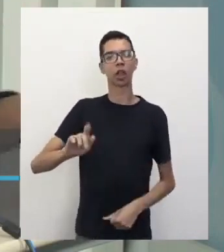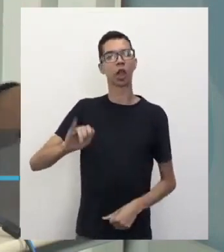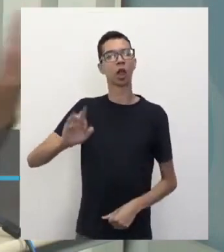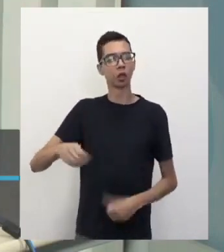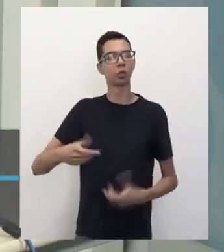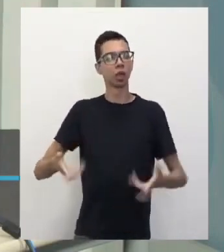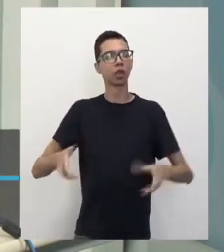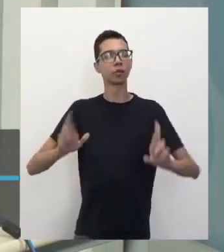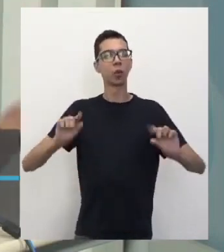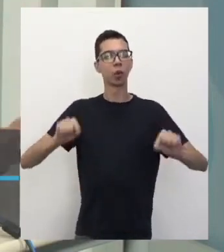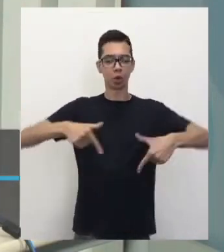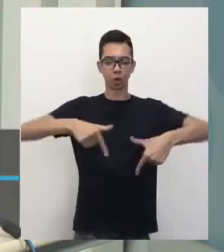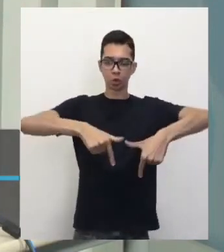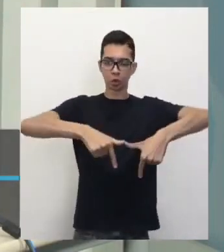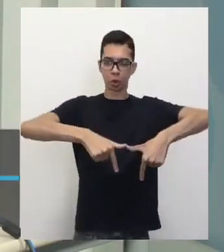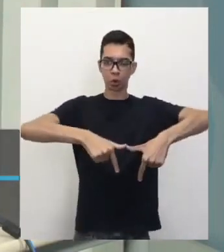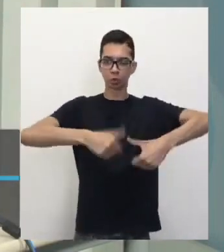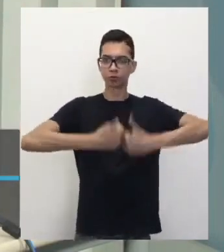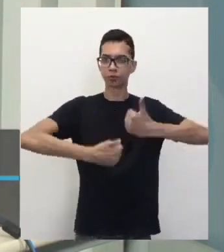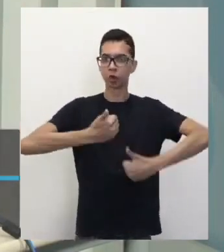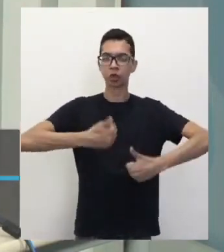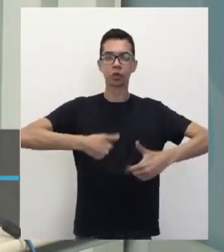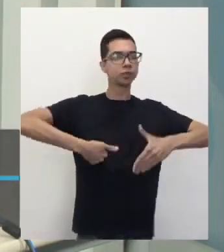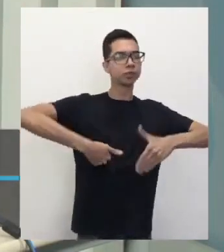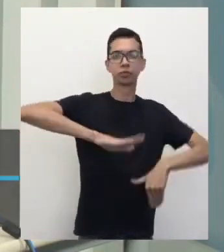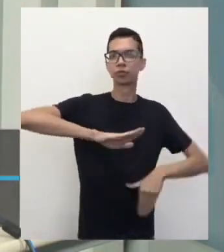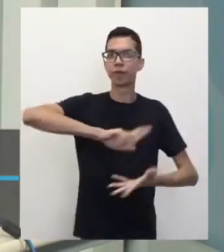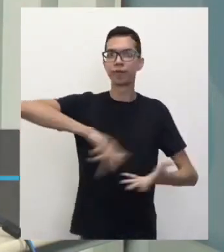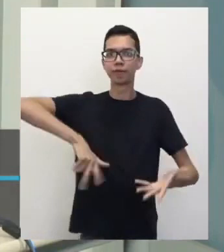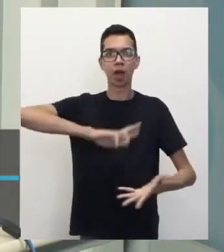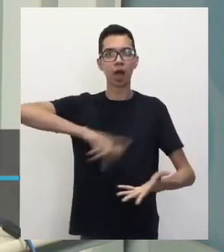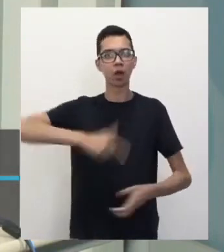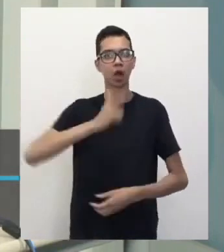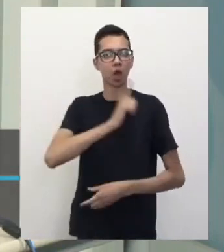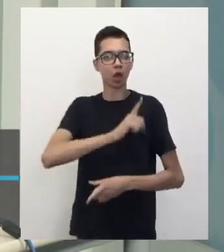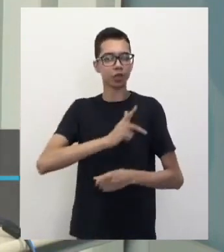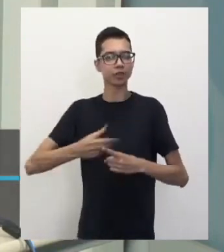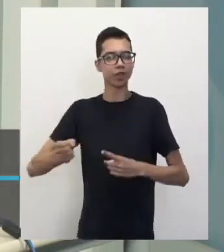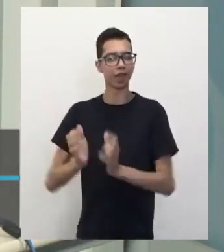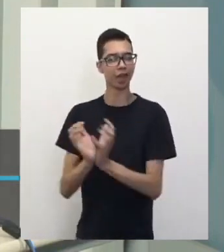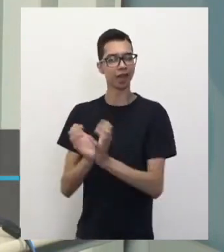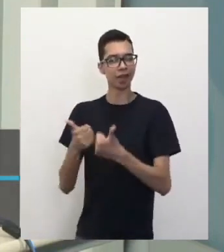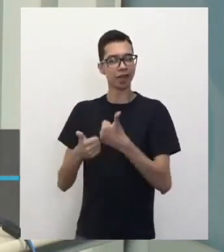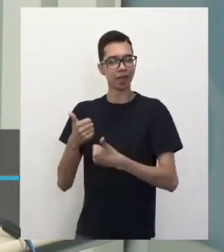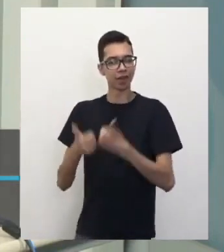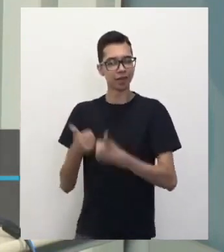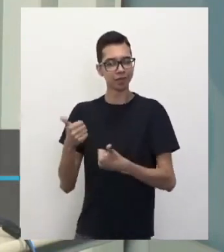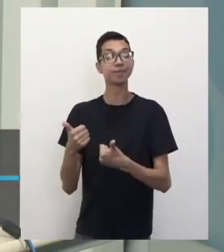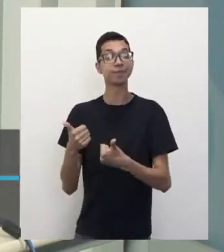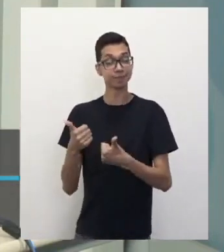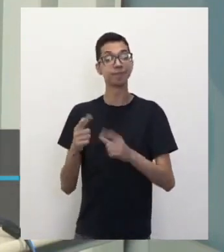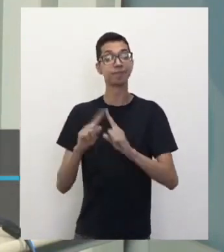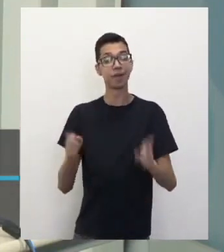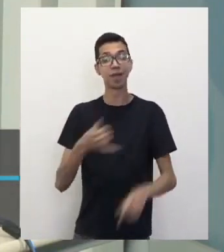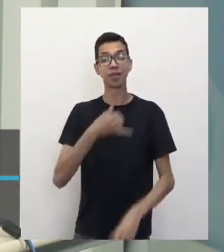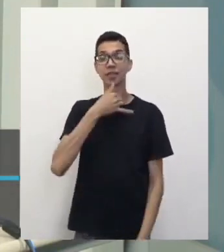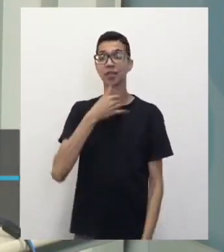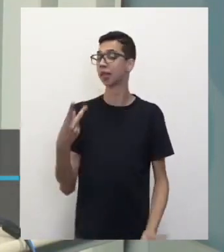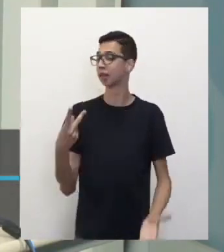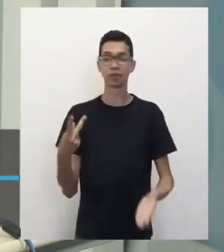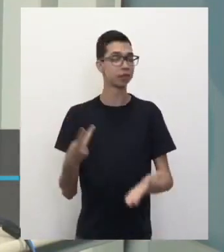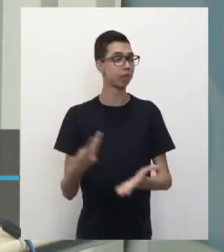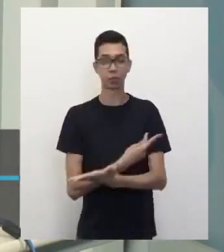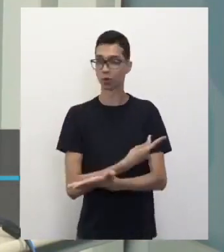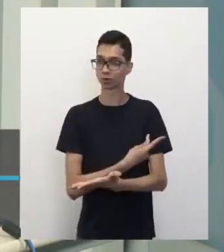muitos gols, que o time ganha, se espera então algo bom, algo positivo. Mas infelizmente não aconteceu. Ele é o